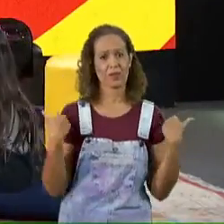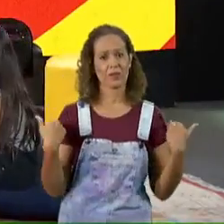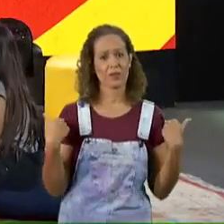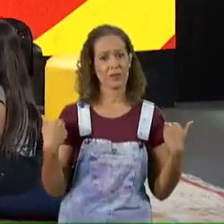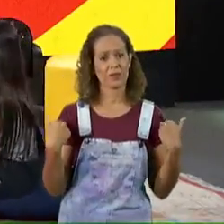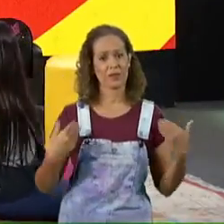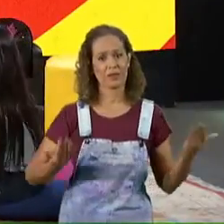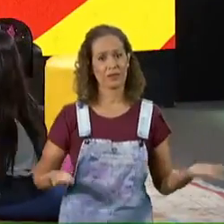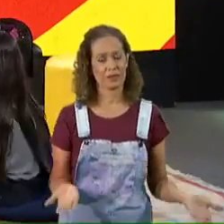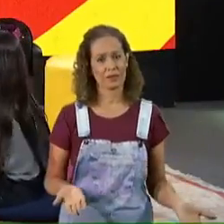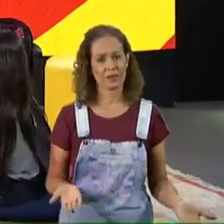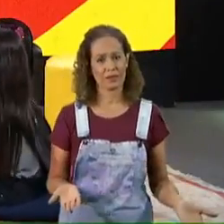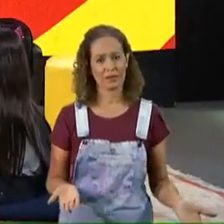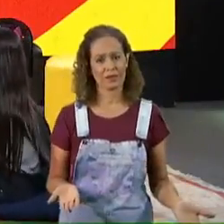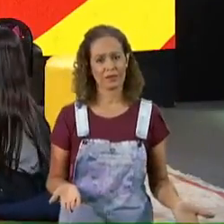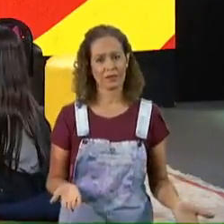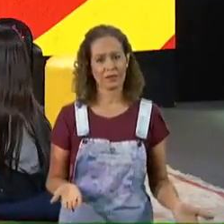não é?